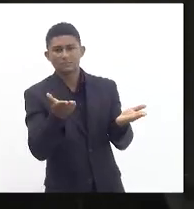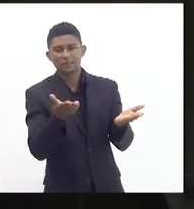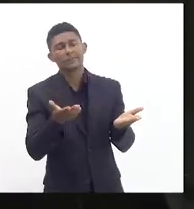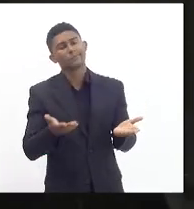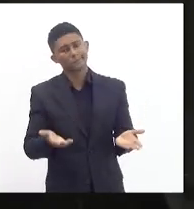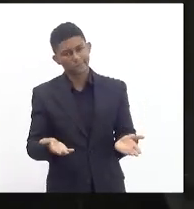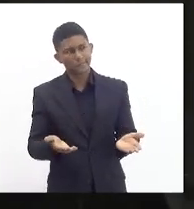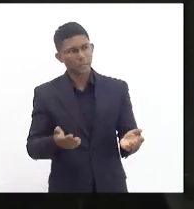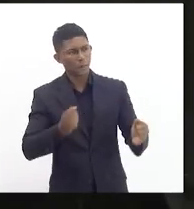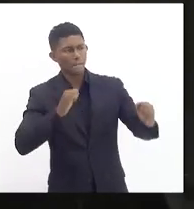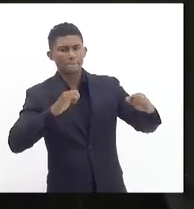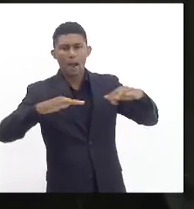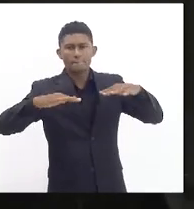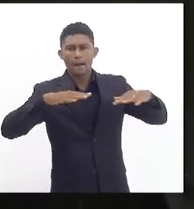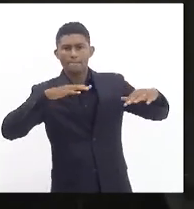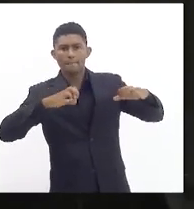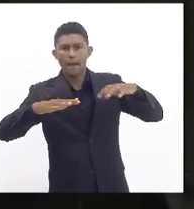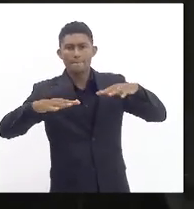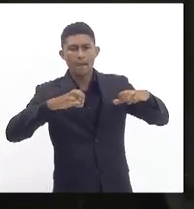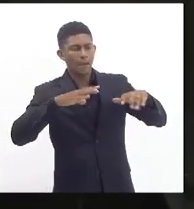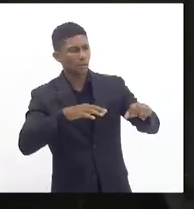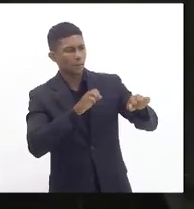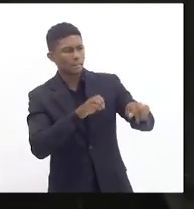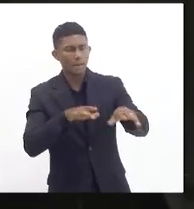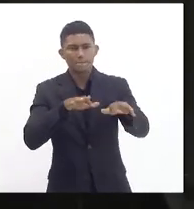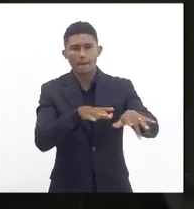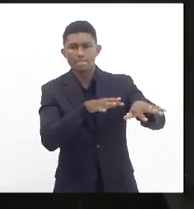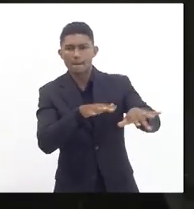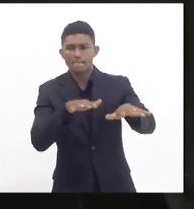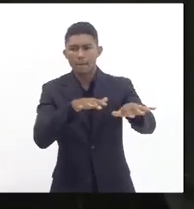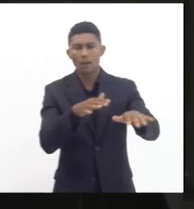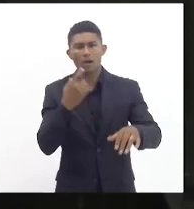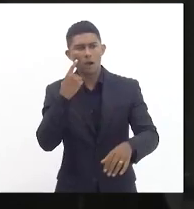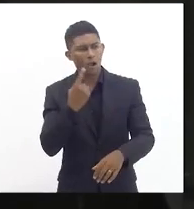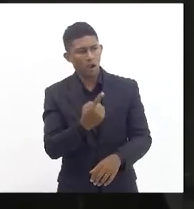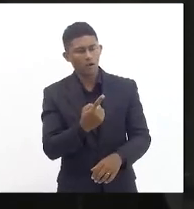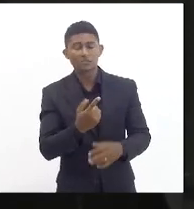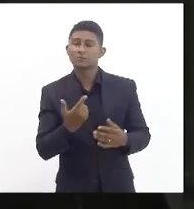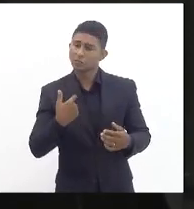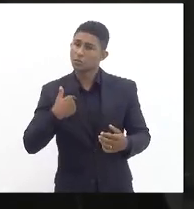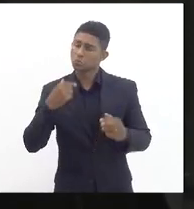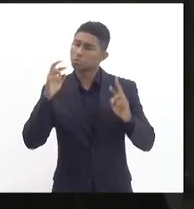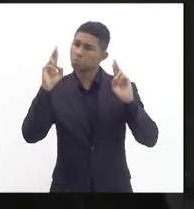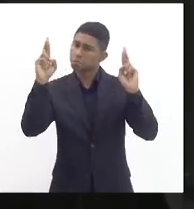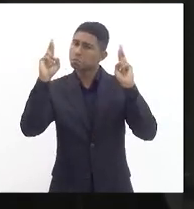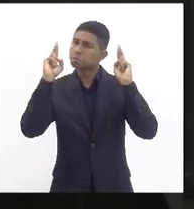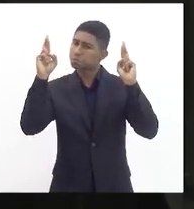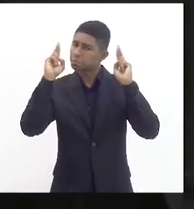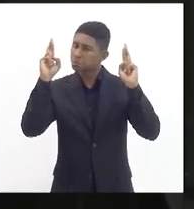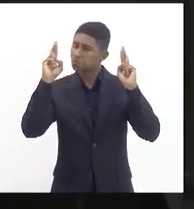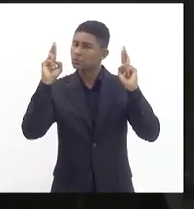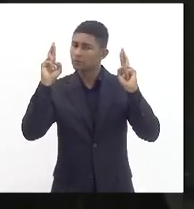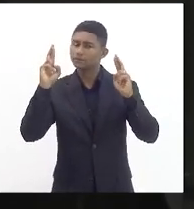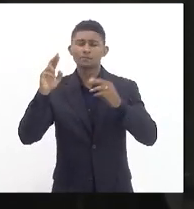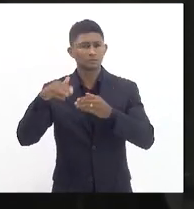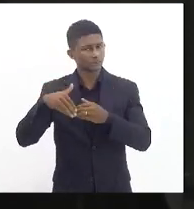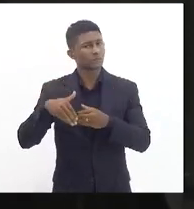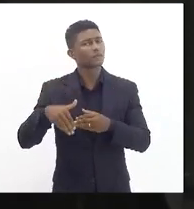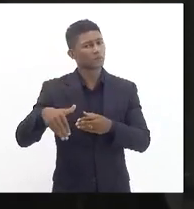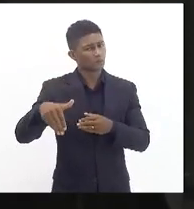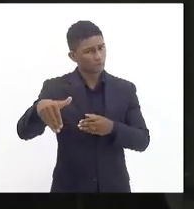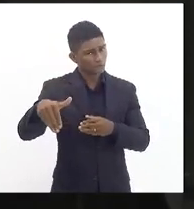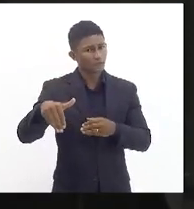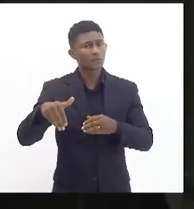o grande movimento que aconteceu aqui e que eu espero também que venha acontecer